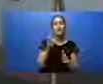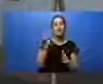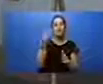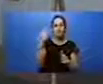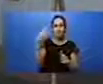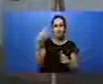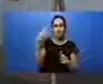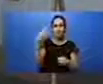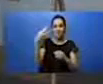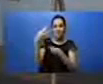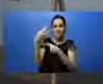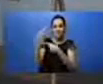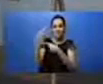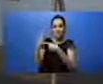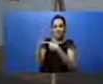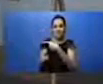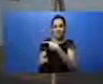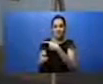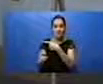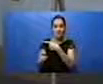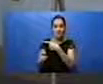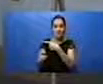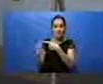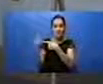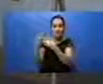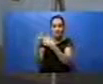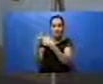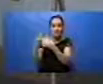3/5 dividido por 2, ok?